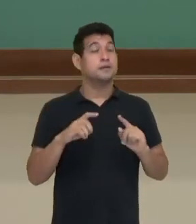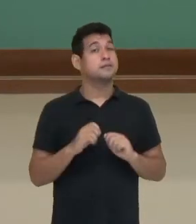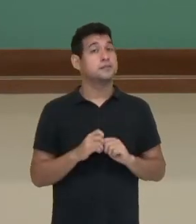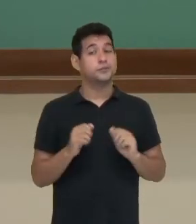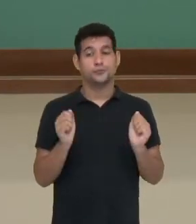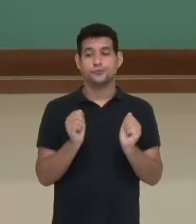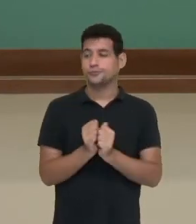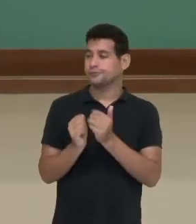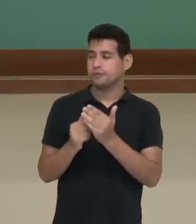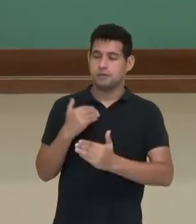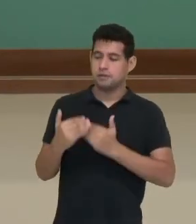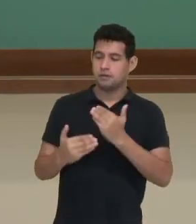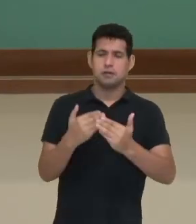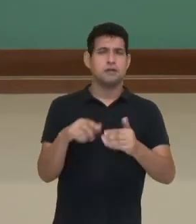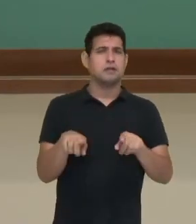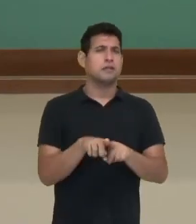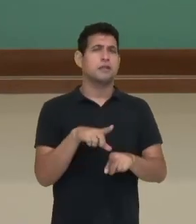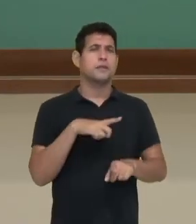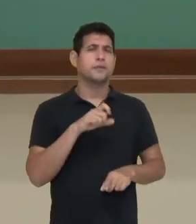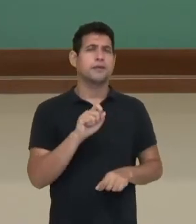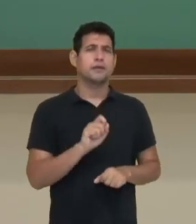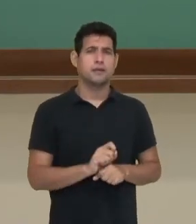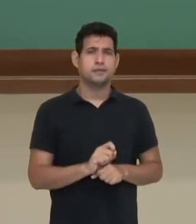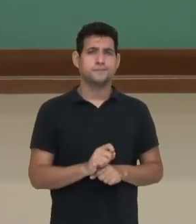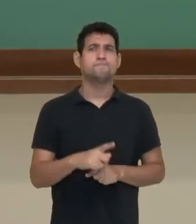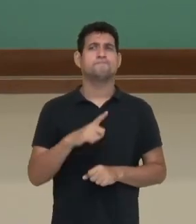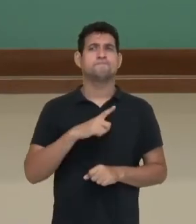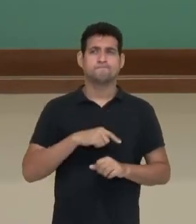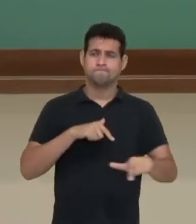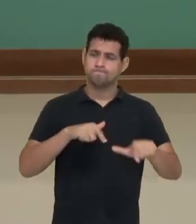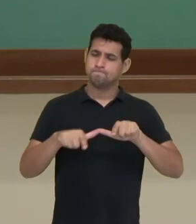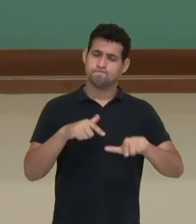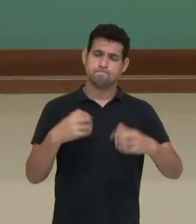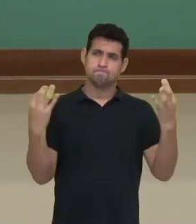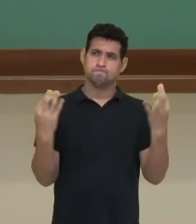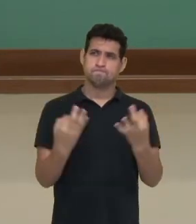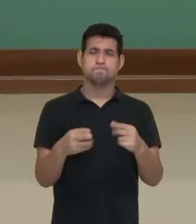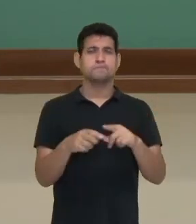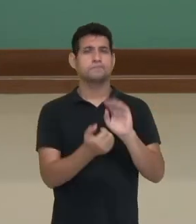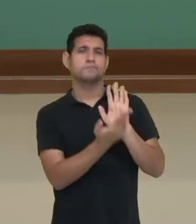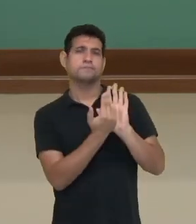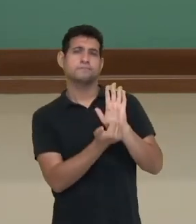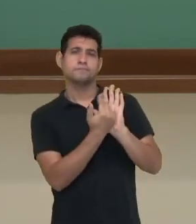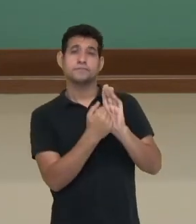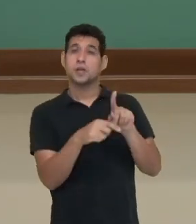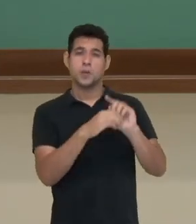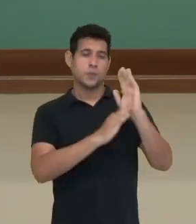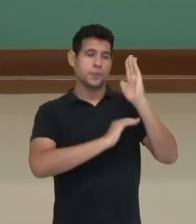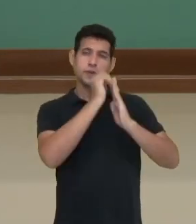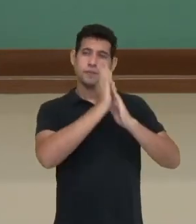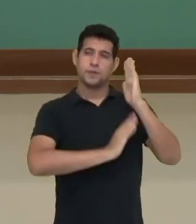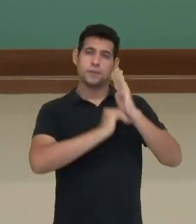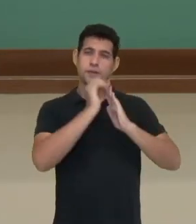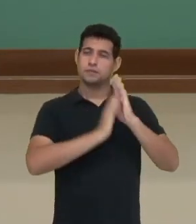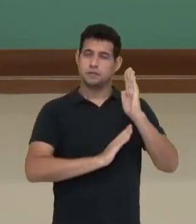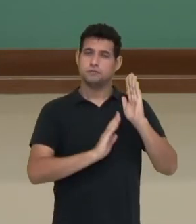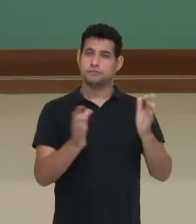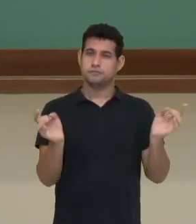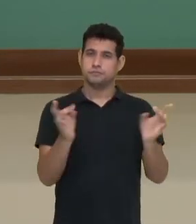esse período, também temos uma grande obra, né, iconográfica pintada por Frans Post,